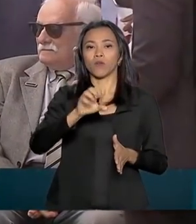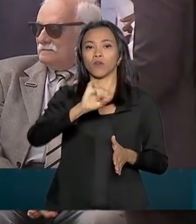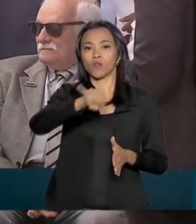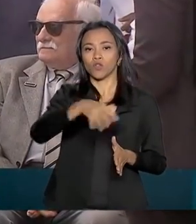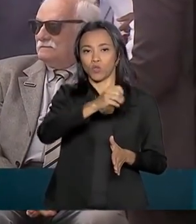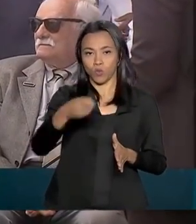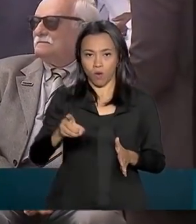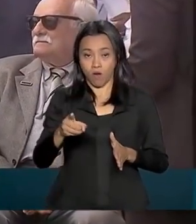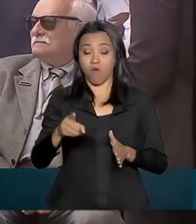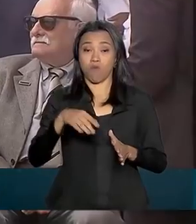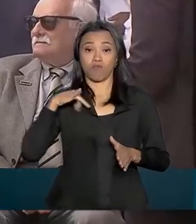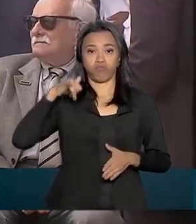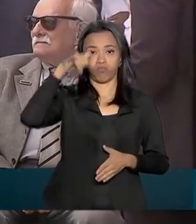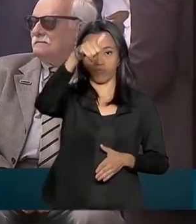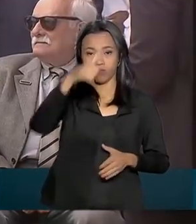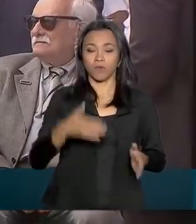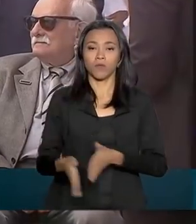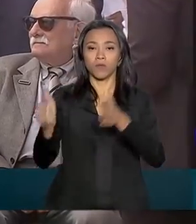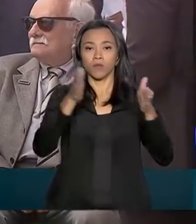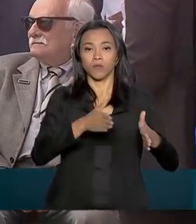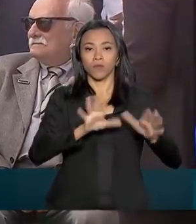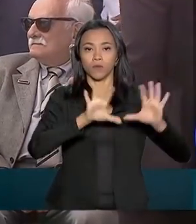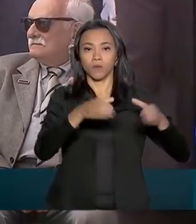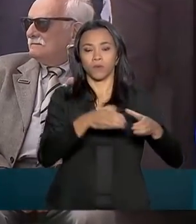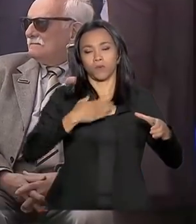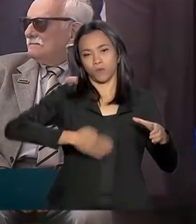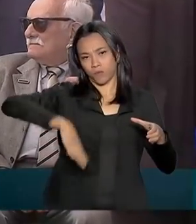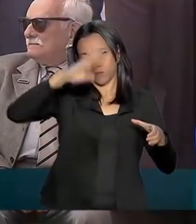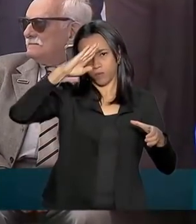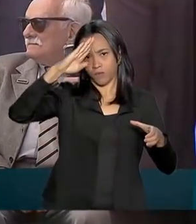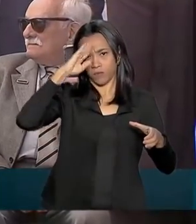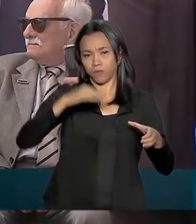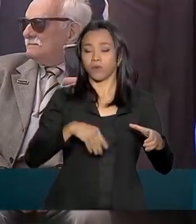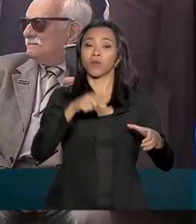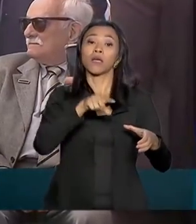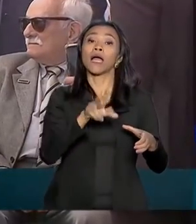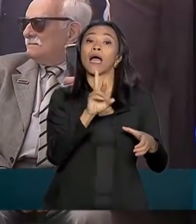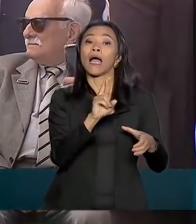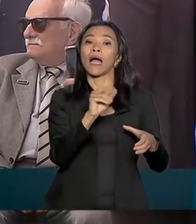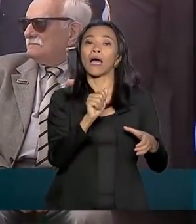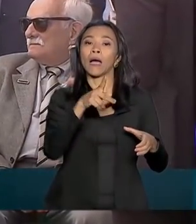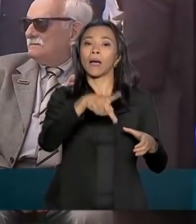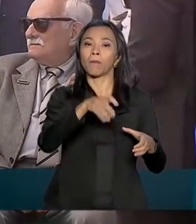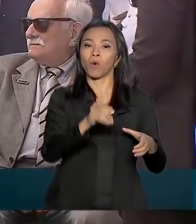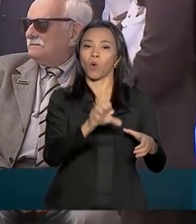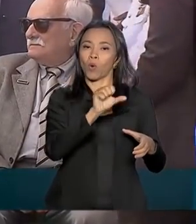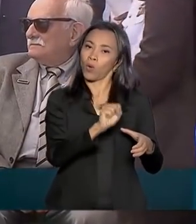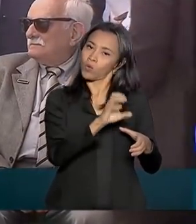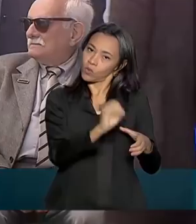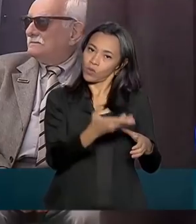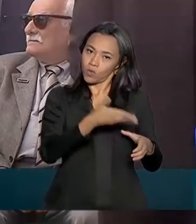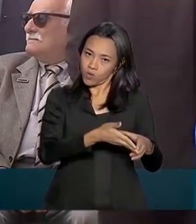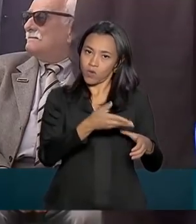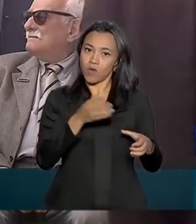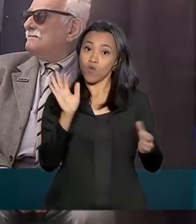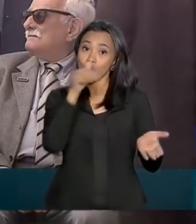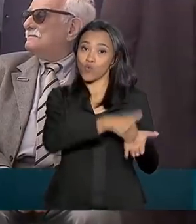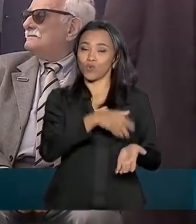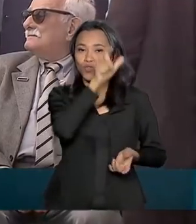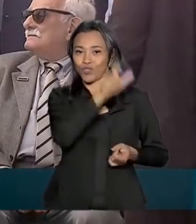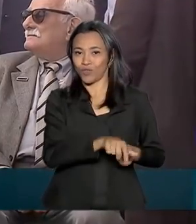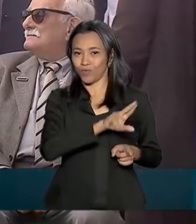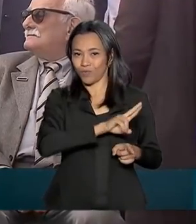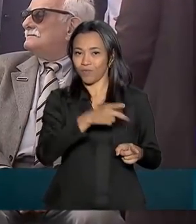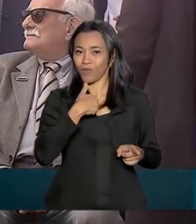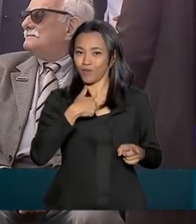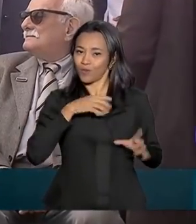filho e do exército coronel americano raposo eu deixei por último porque também sou